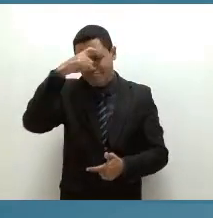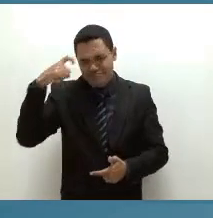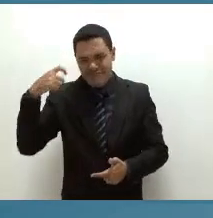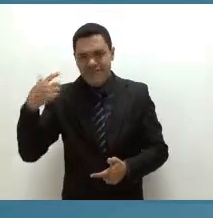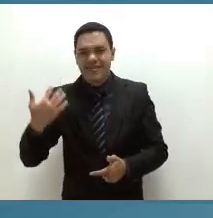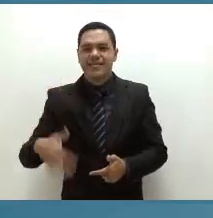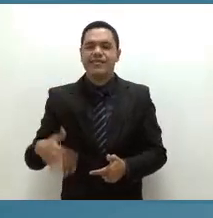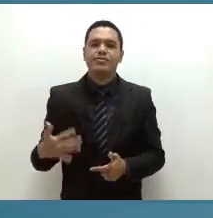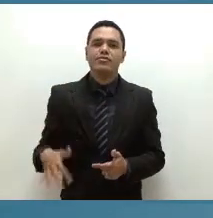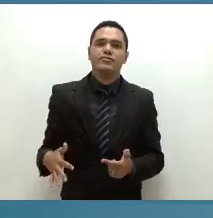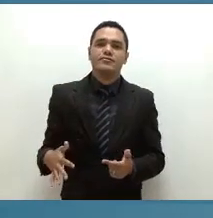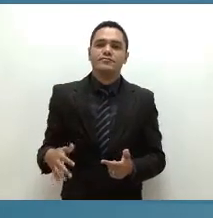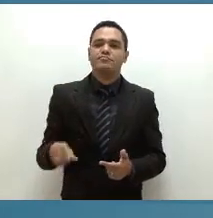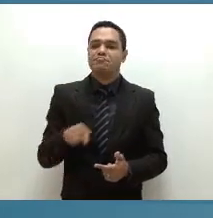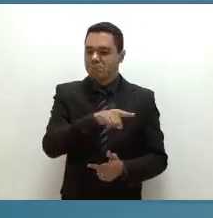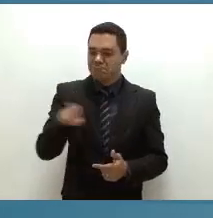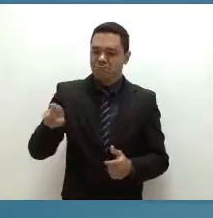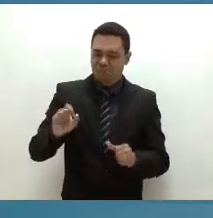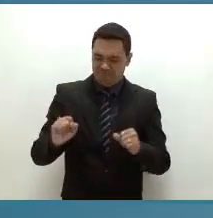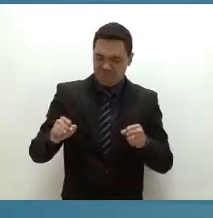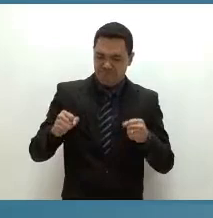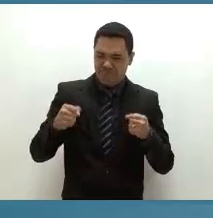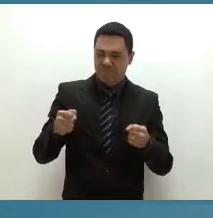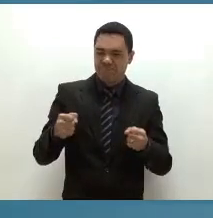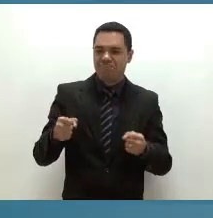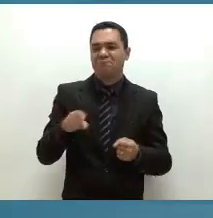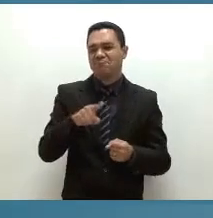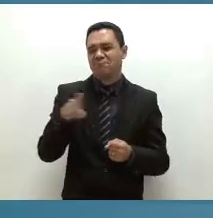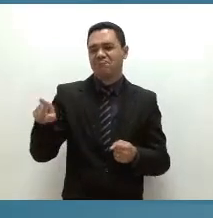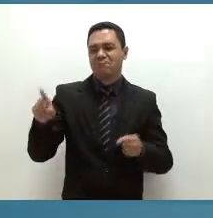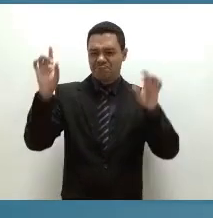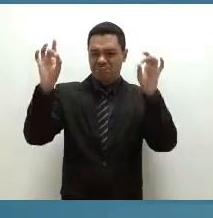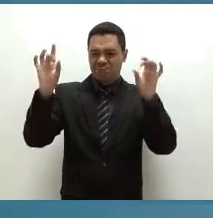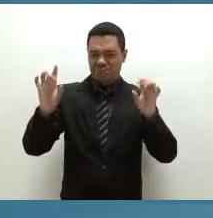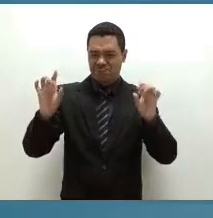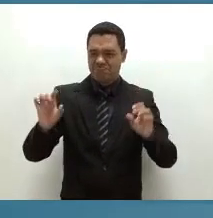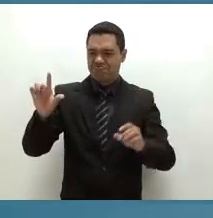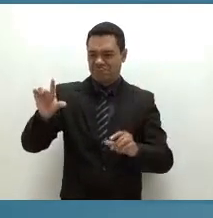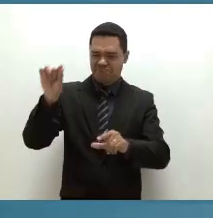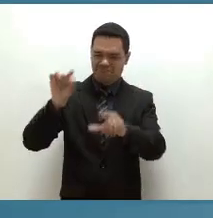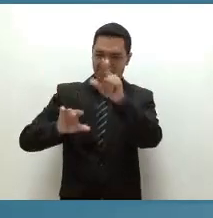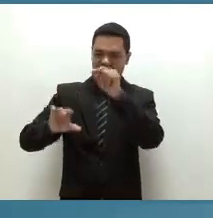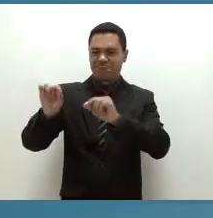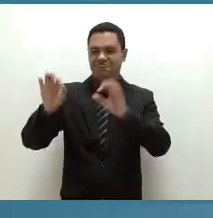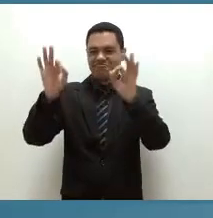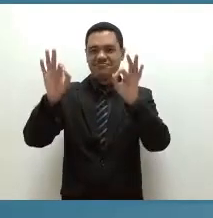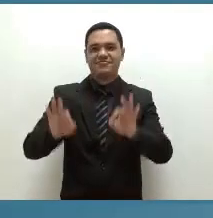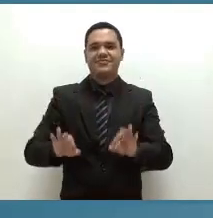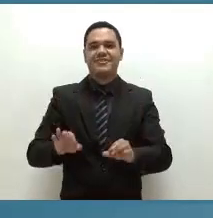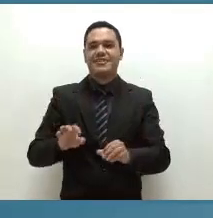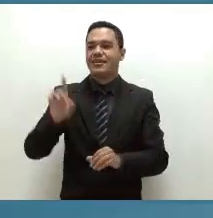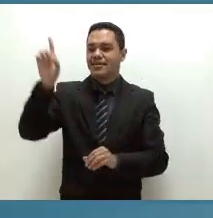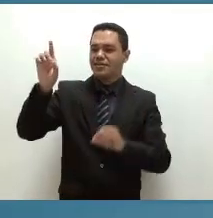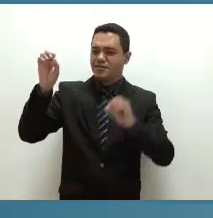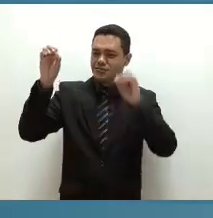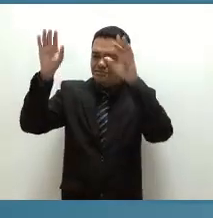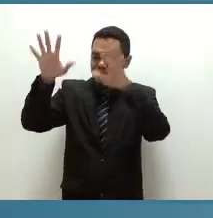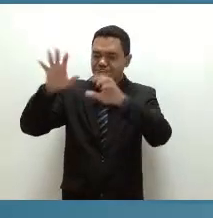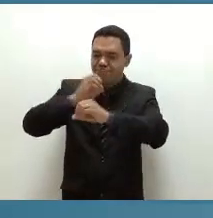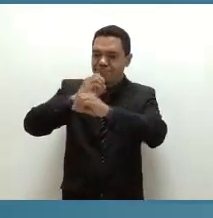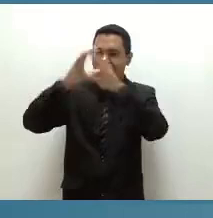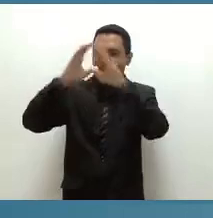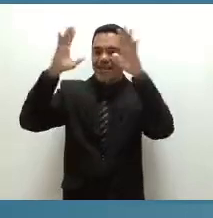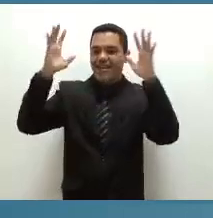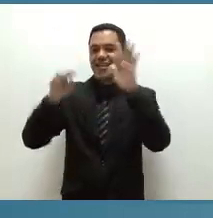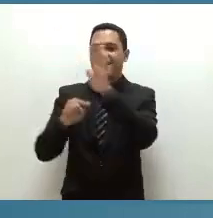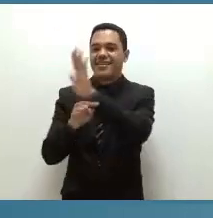as melhores condições de exercer o cargo para o qual foram convidados. Deus os iluminará e lhes